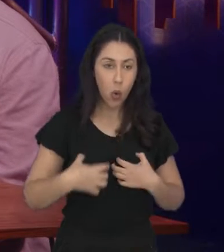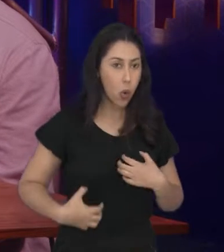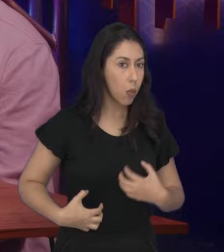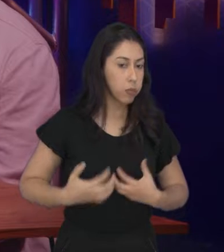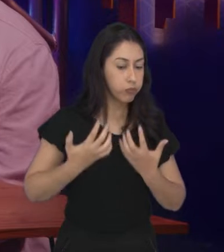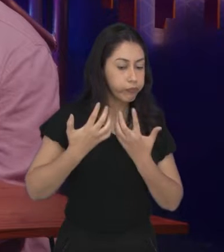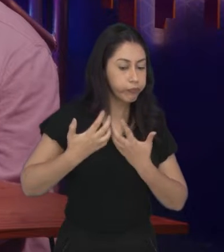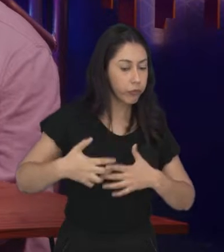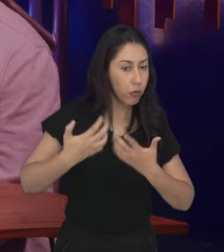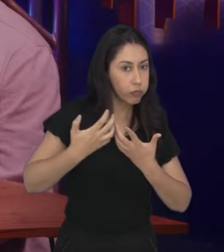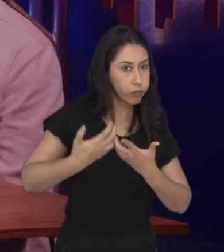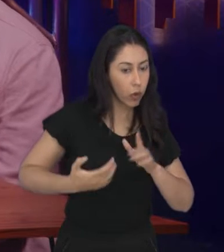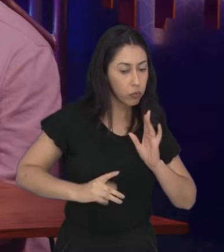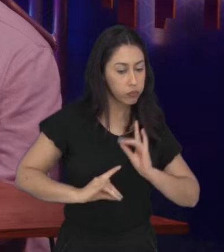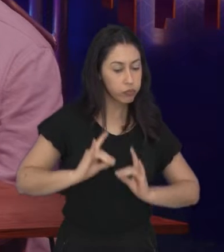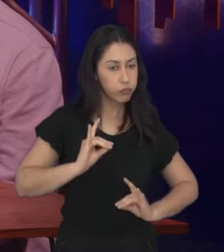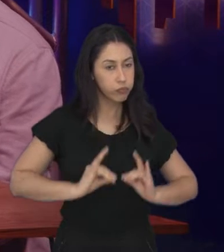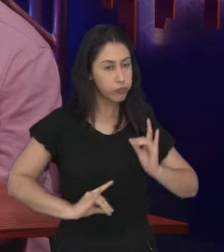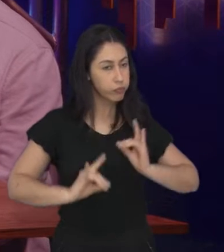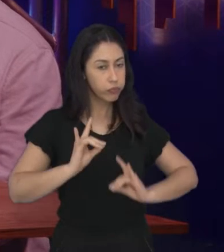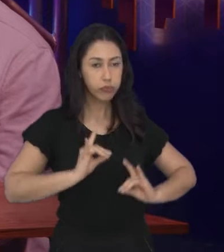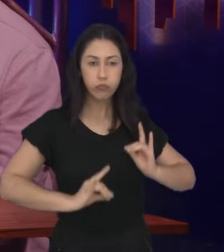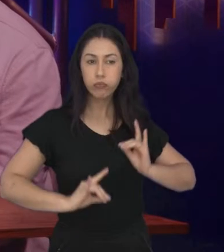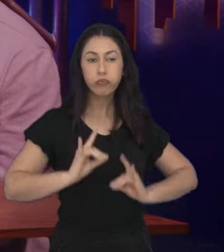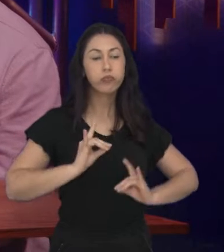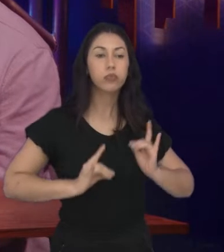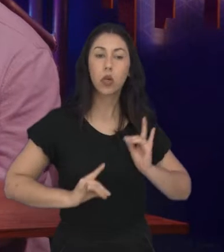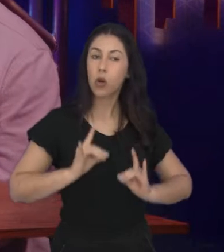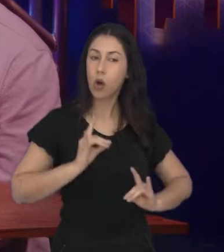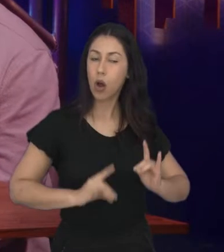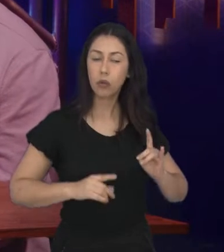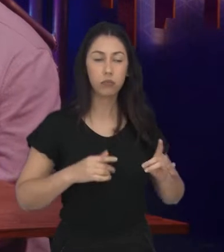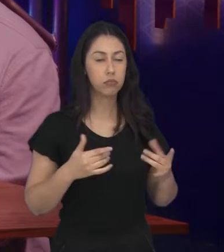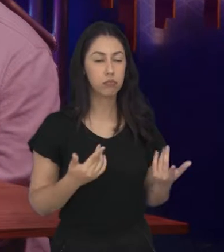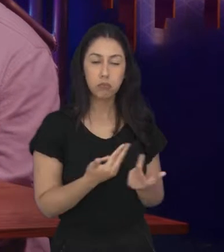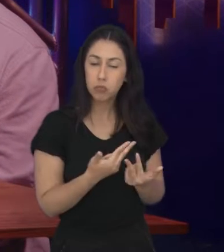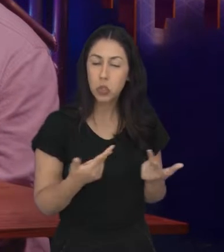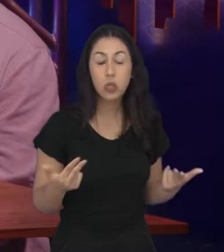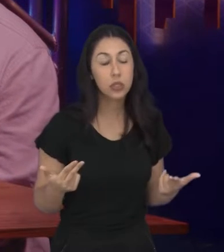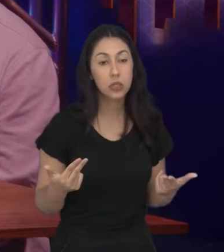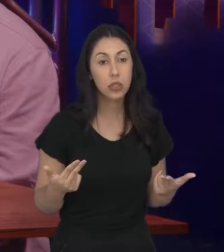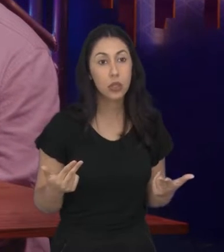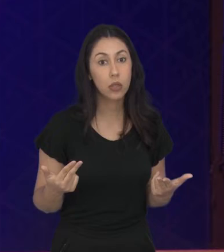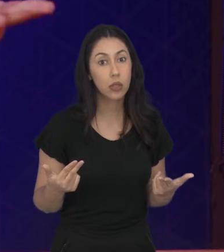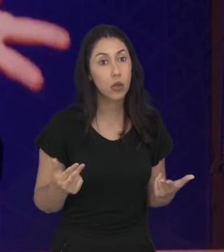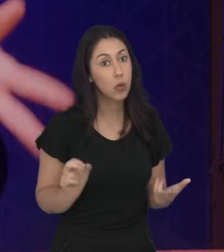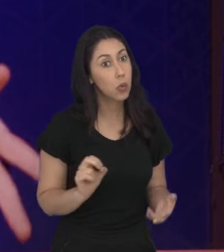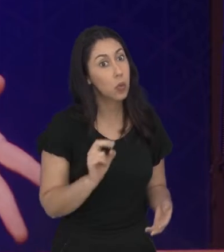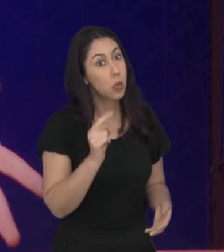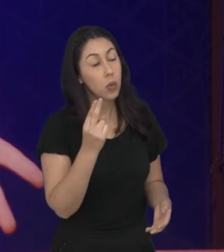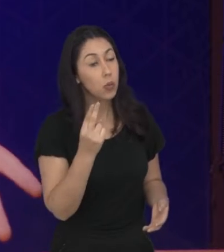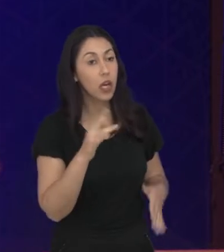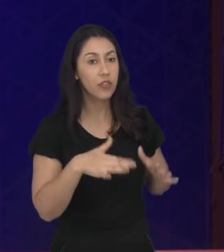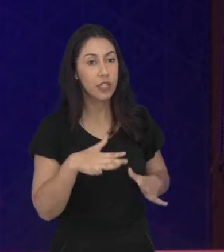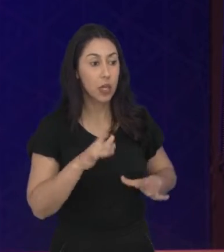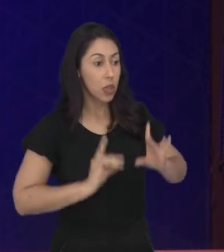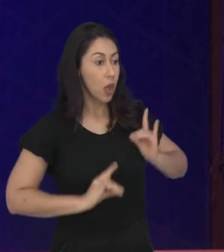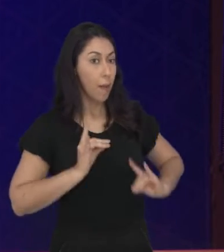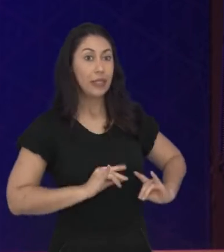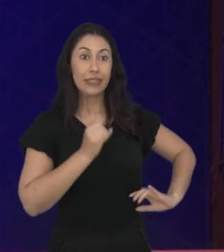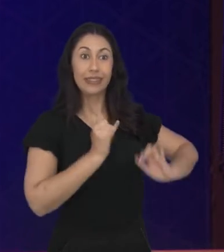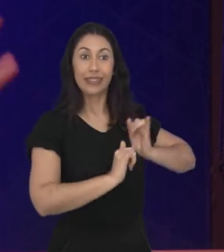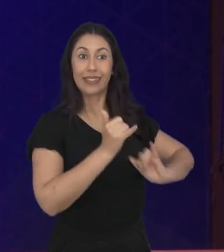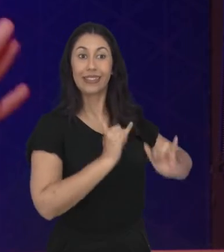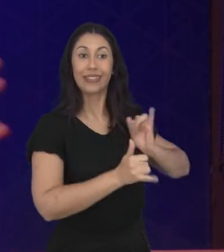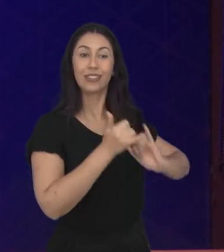vai liberar os hormônios que precisam ser liberados para você fazer o que você precisa fazer. Ou dar mais energia para o